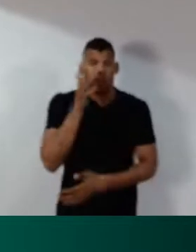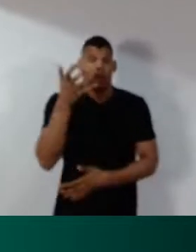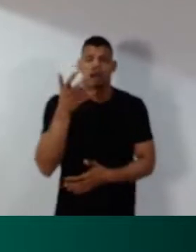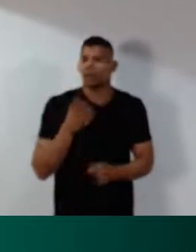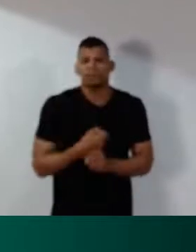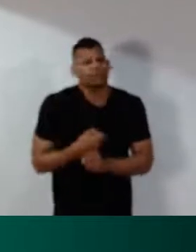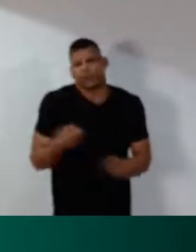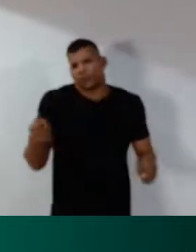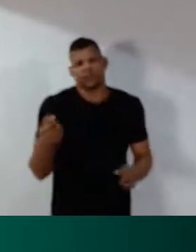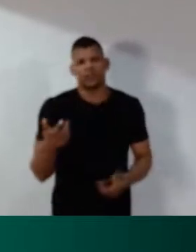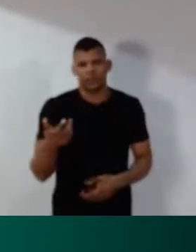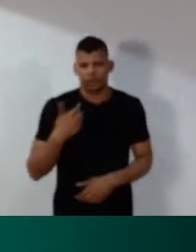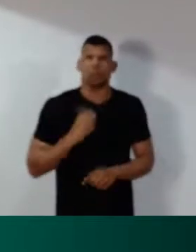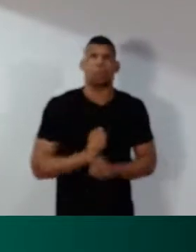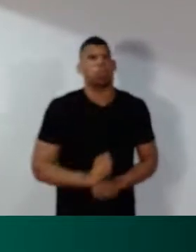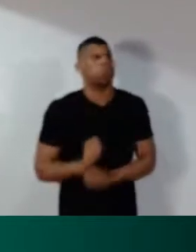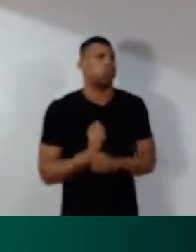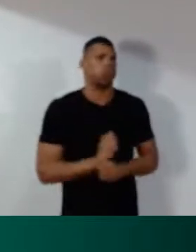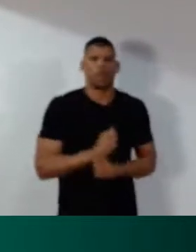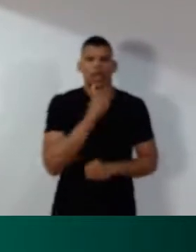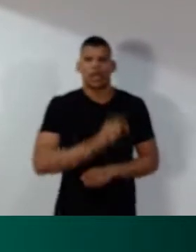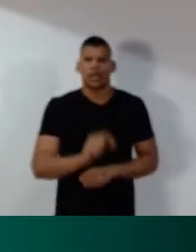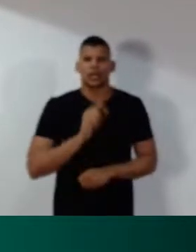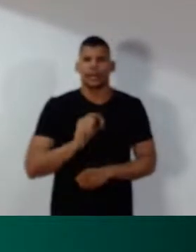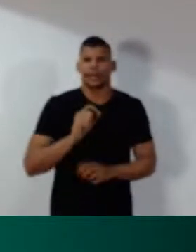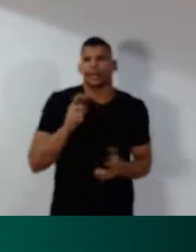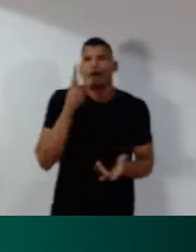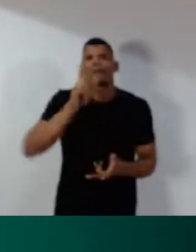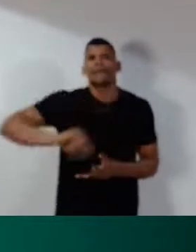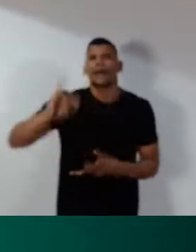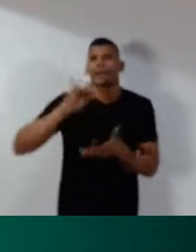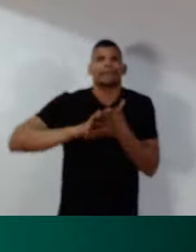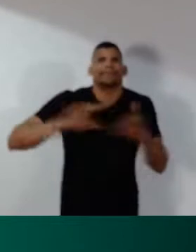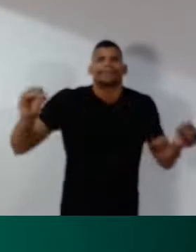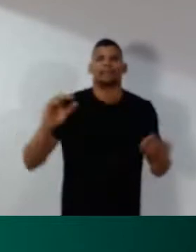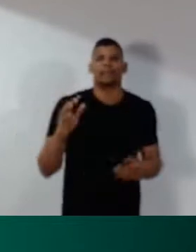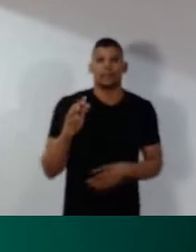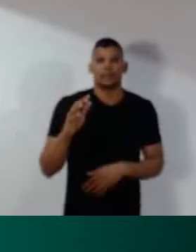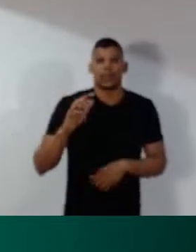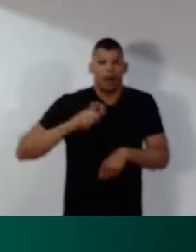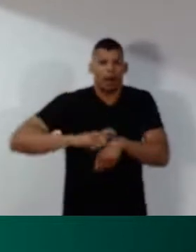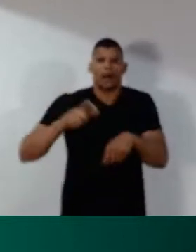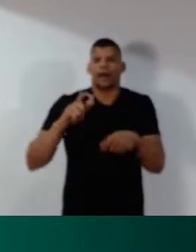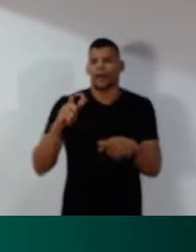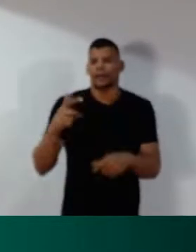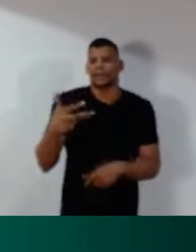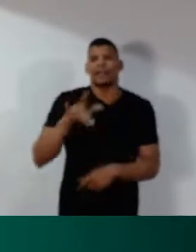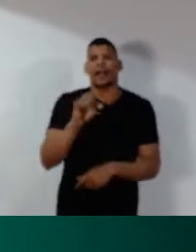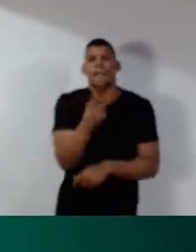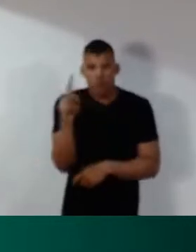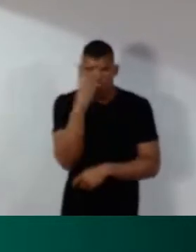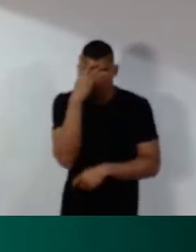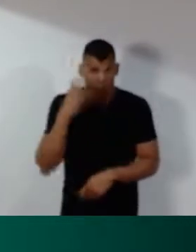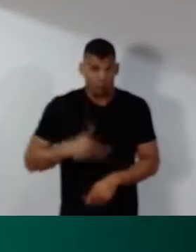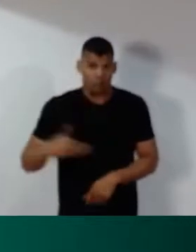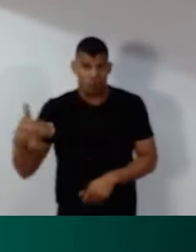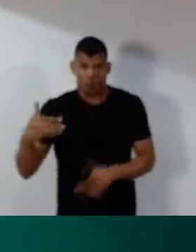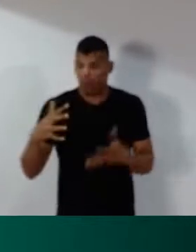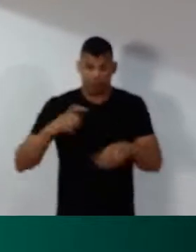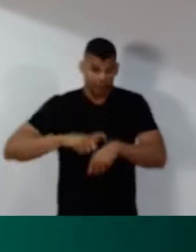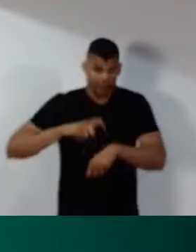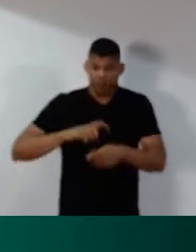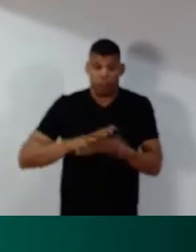e também não dá para esperar do milagre não vai acontecer um milagre tudo bem Vai ter eleição